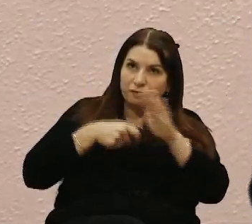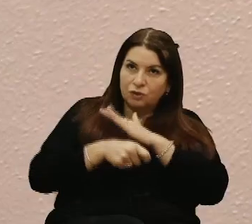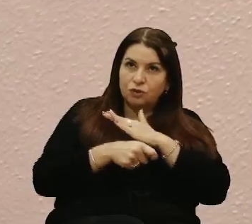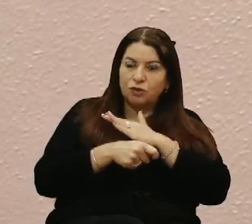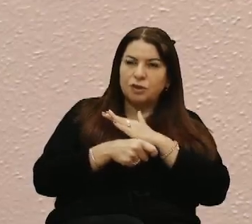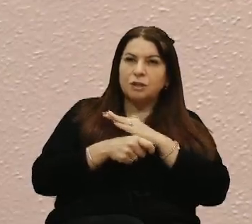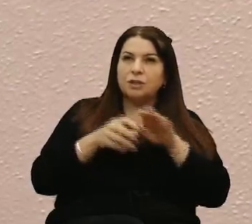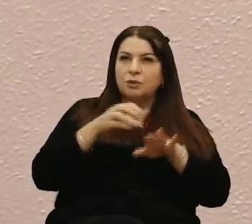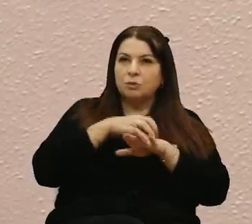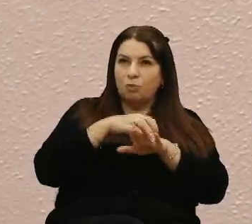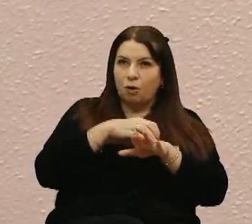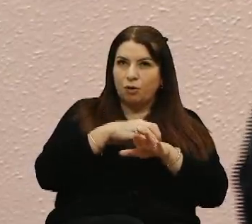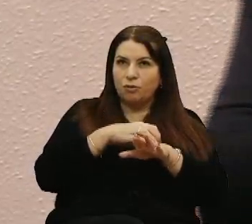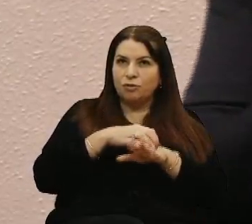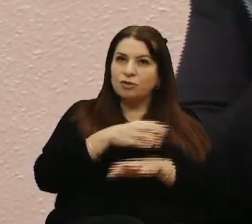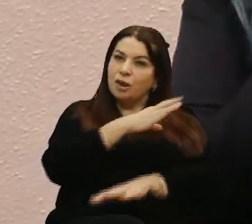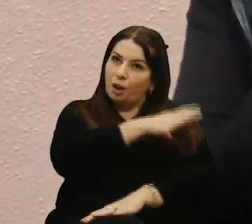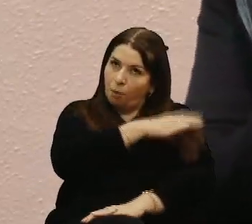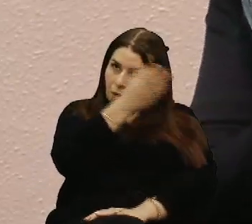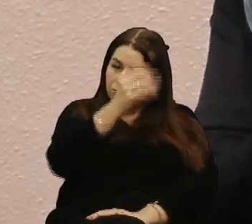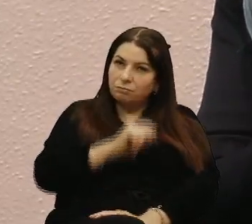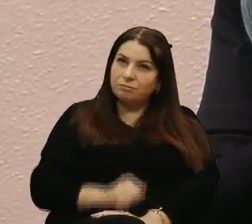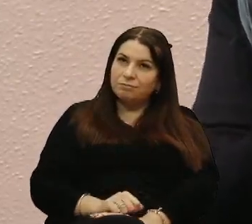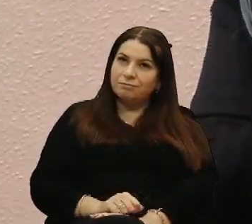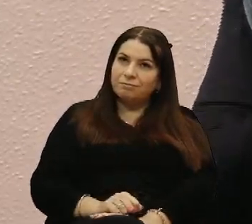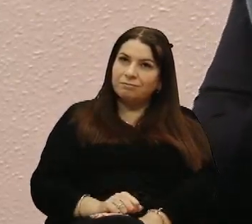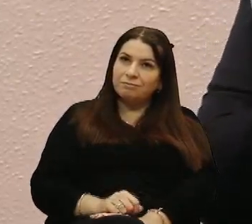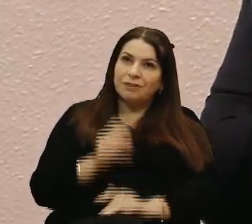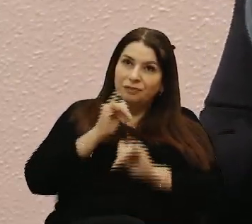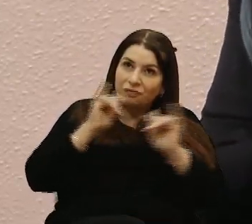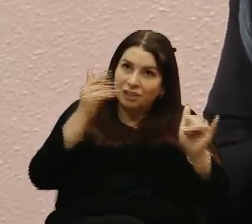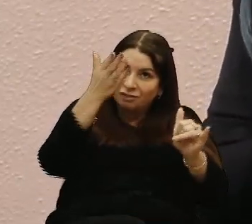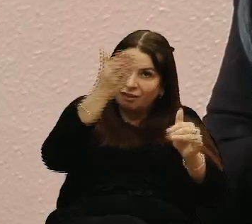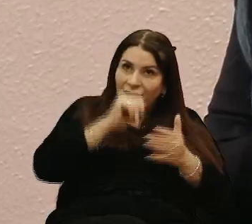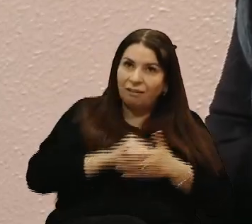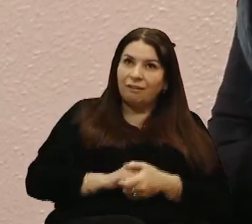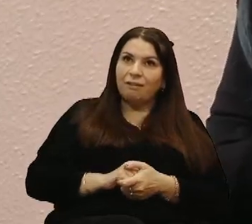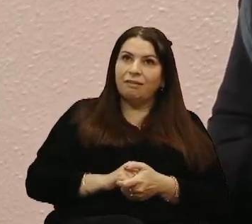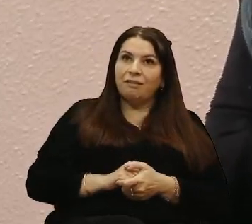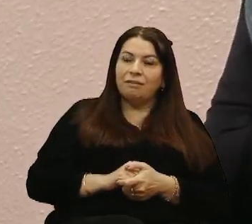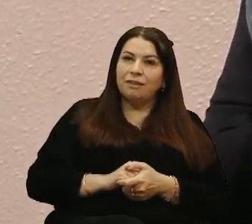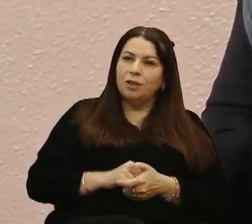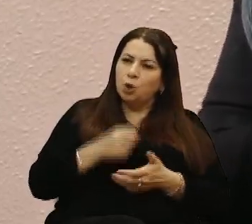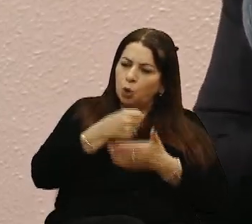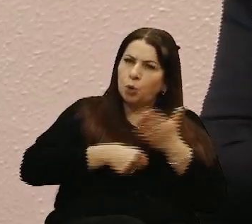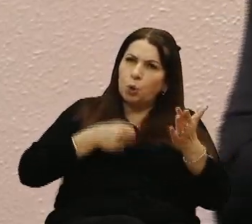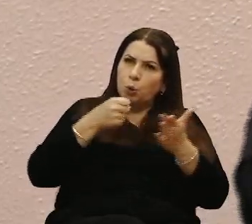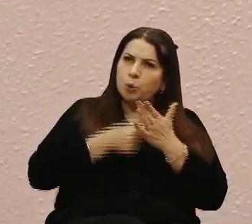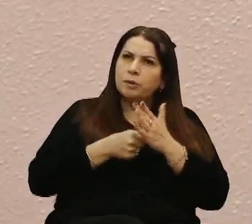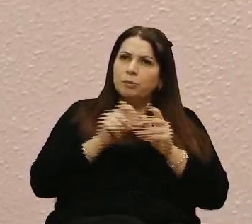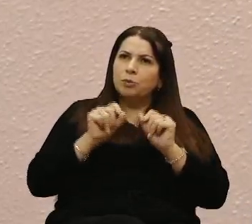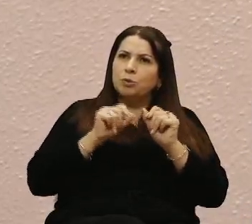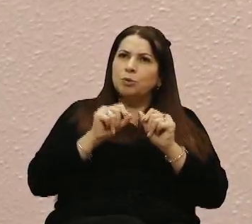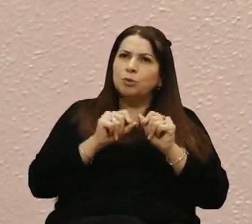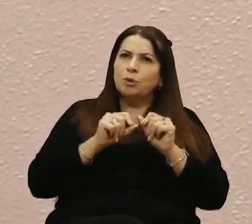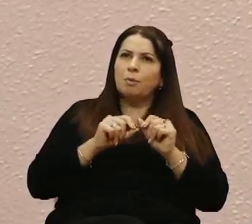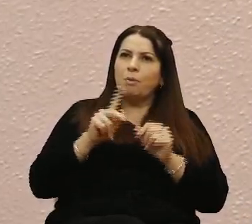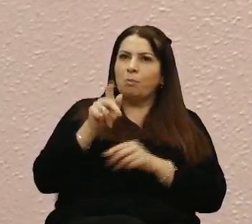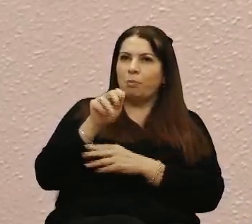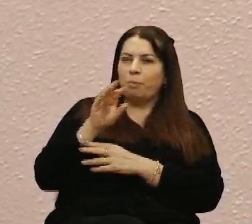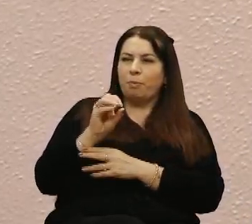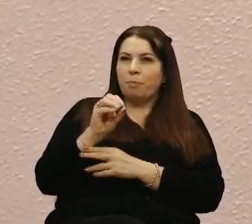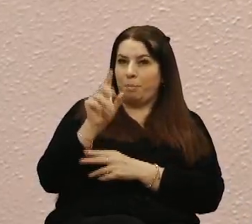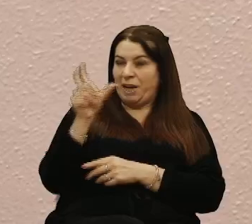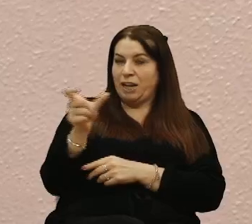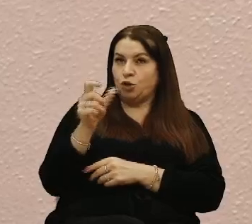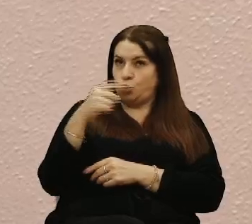nos transportes. Vereador Ramon, o senhor não viu essa notícia? O senhor que luta muito pela questão do bilhete único, melhor